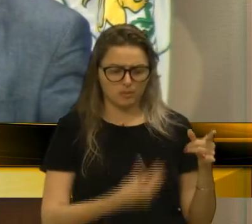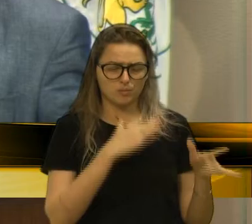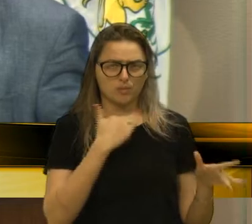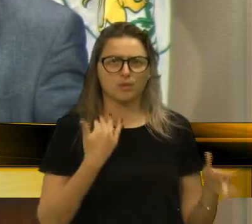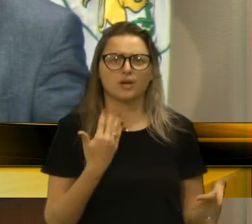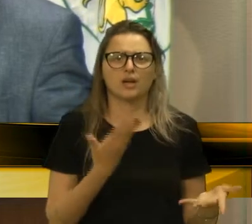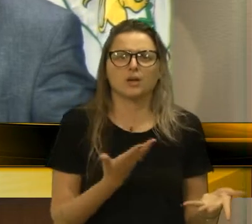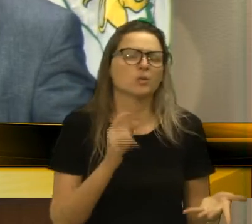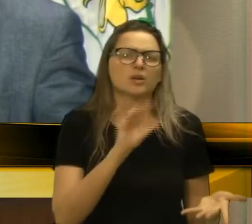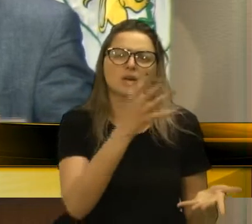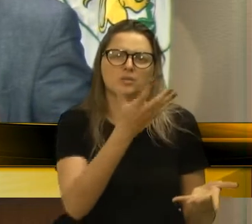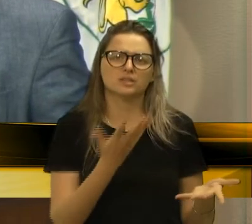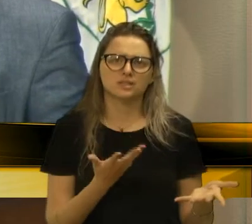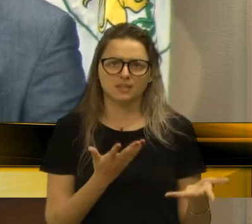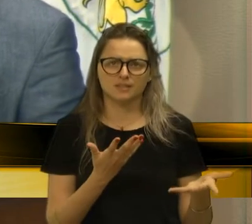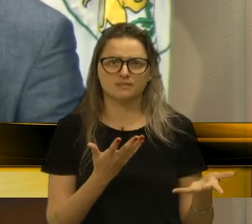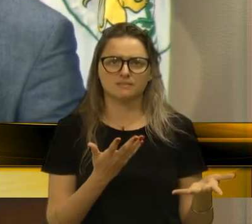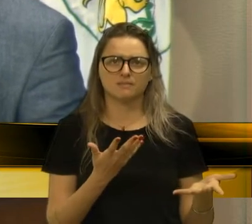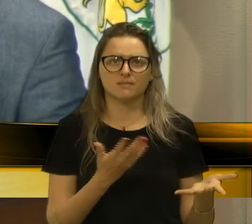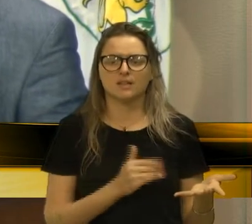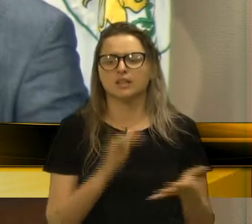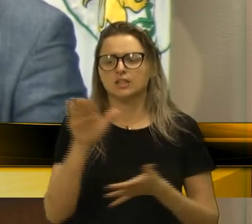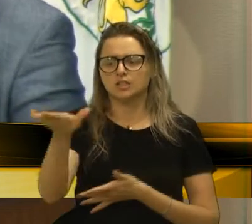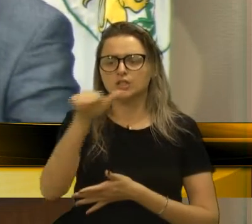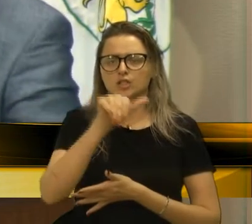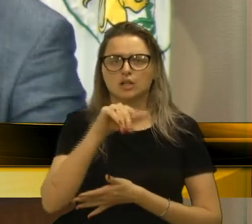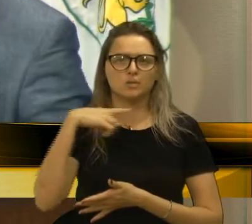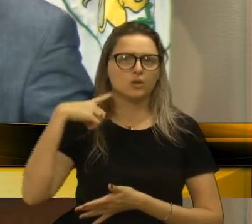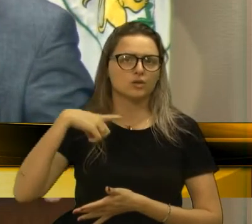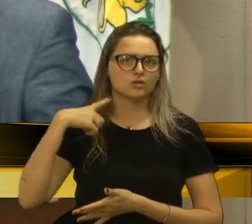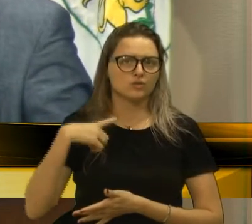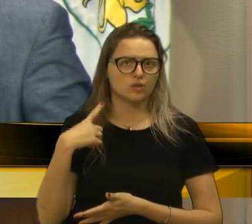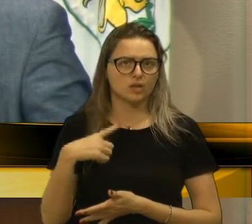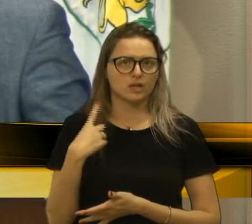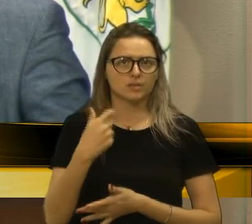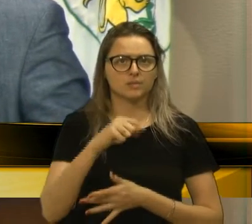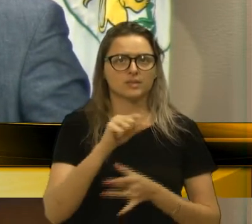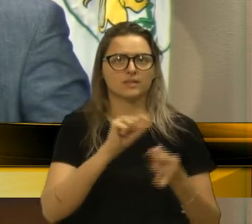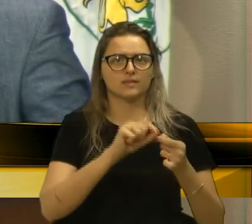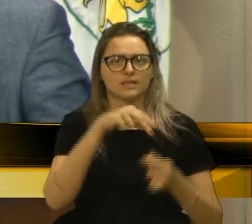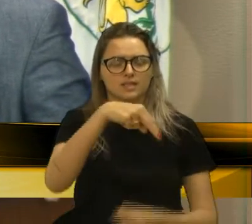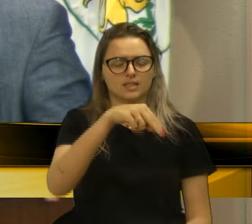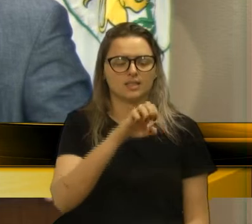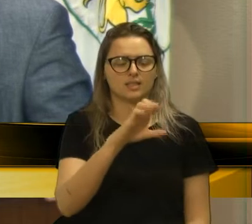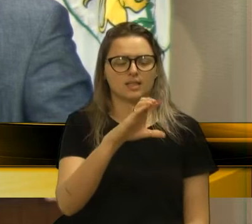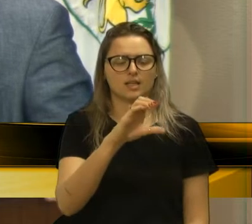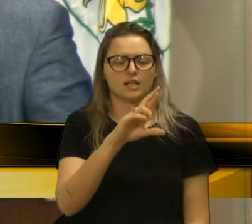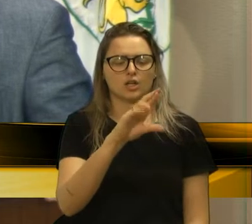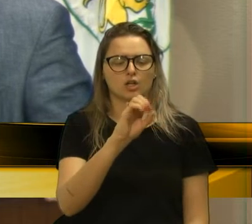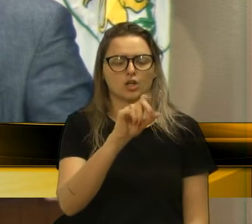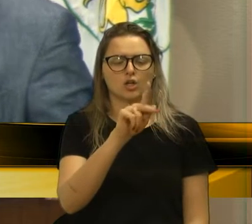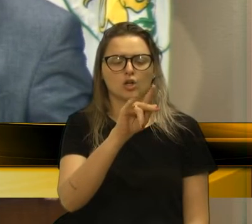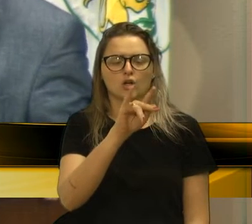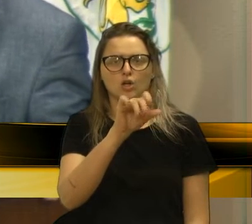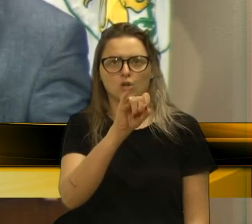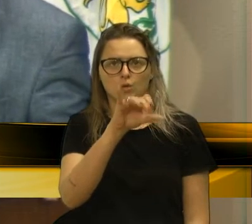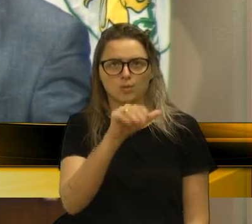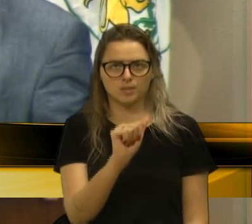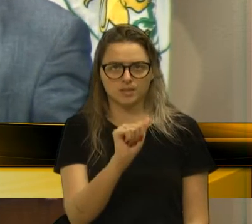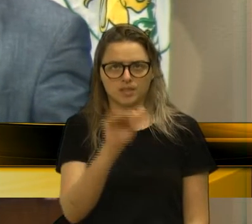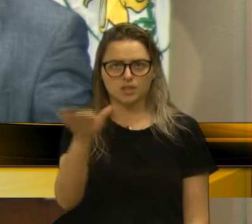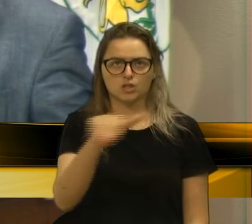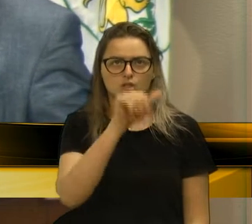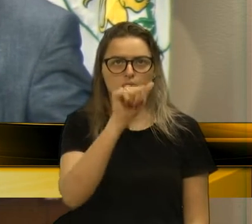menino. Qual a causa da morte? Acionou uma advogada, disseram para ele, olha, nós precisamos fazer a necropsia do corpo do menino. Acionou